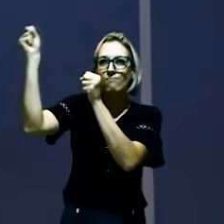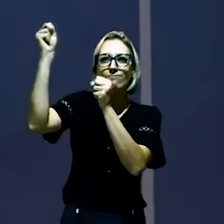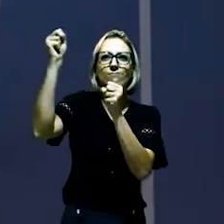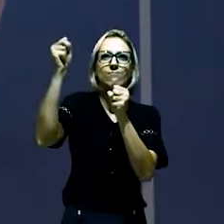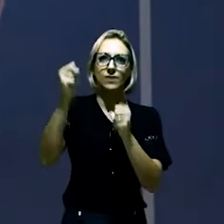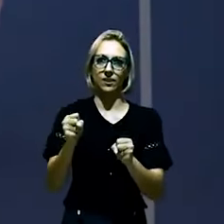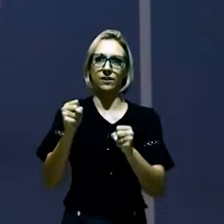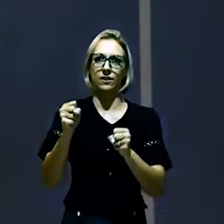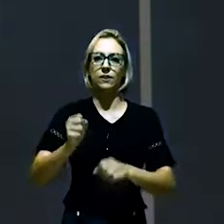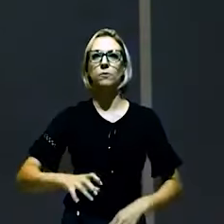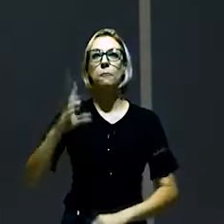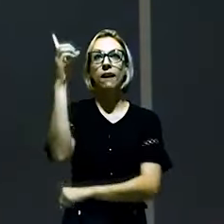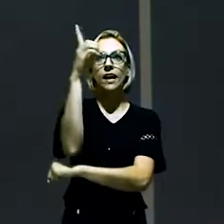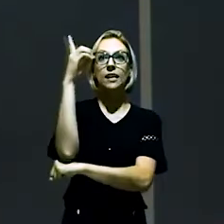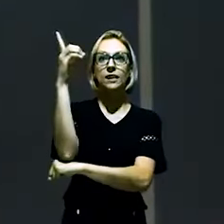Davi lutou guerras.